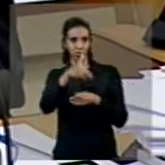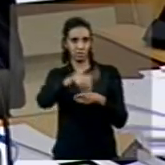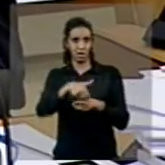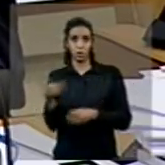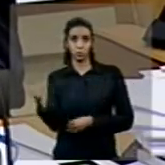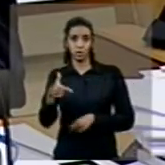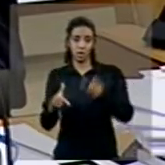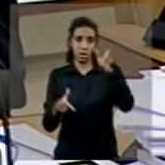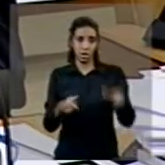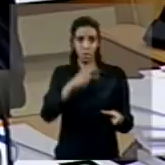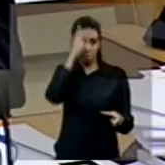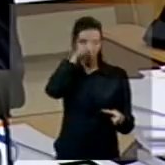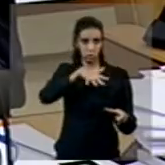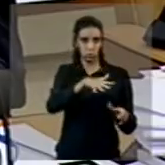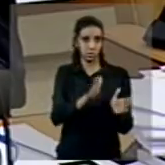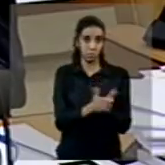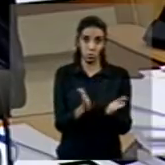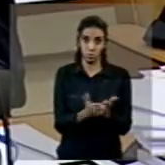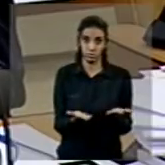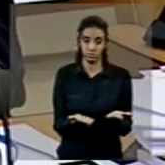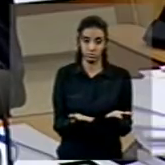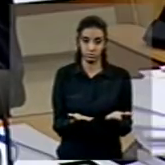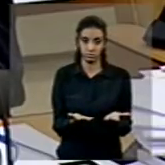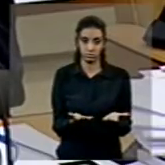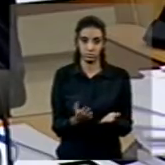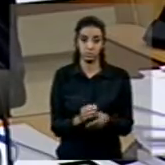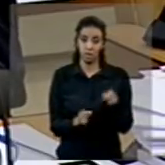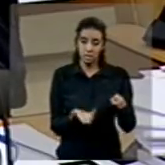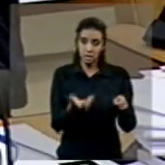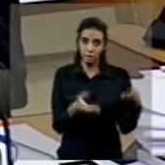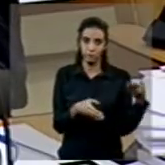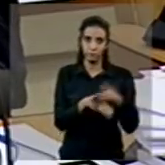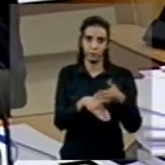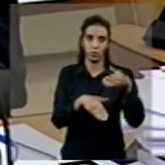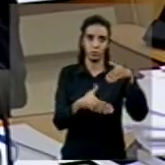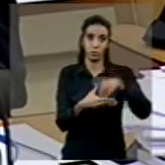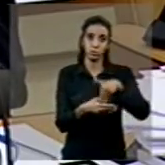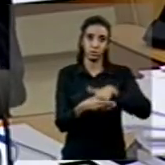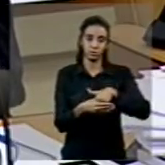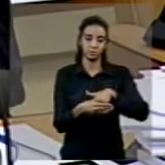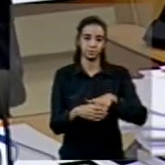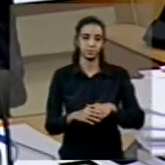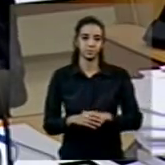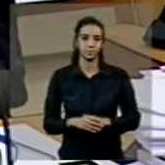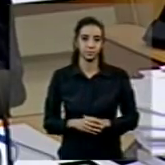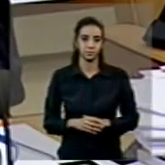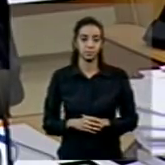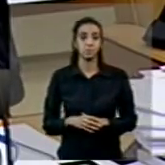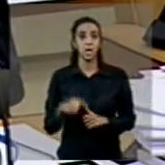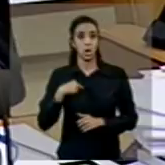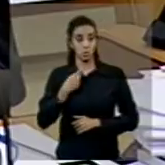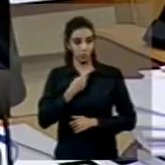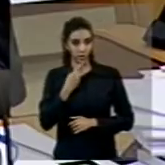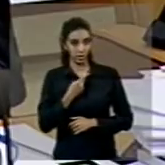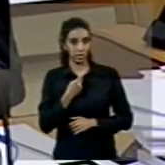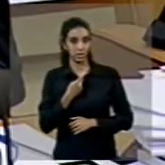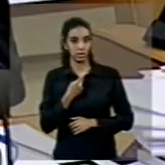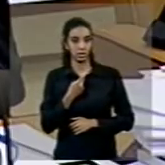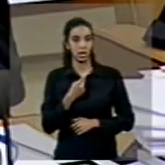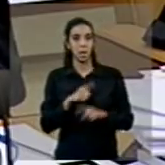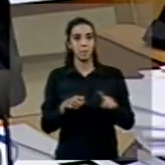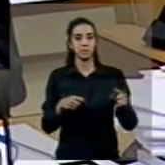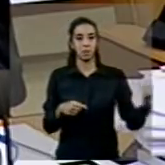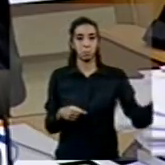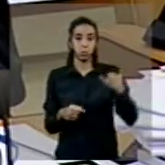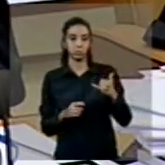pessoas mais carentes, elas procuram votar. Agora, e aí quando eu falei isso, eu fui interrompido, mas